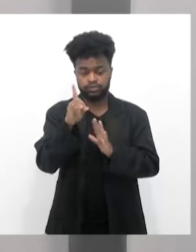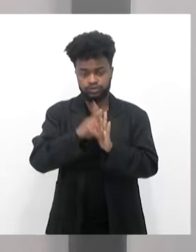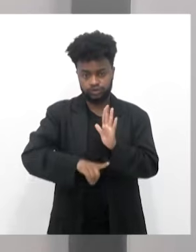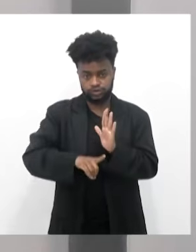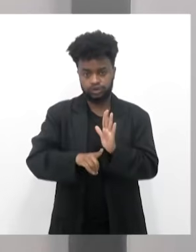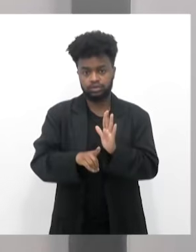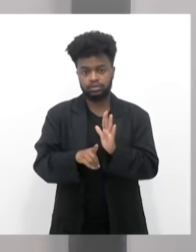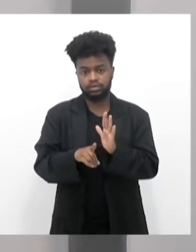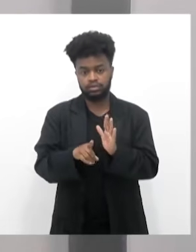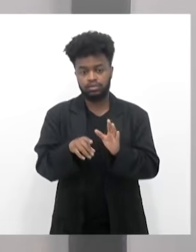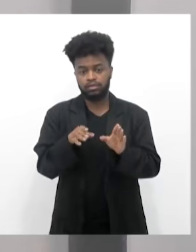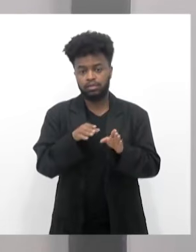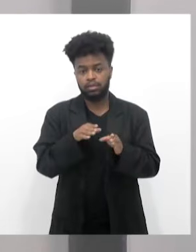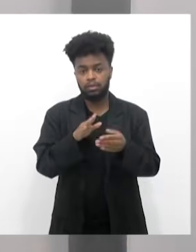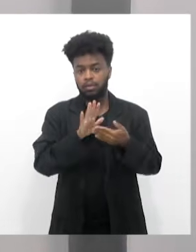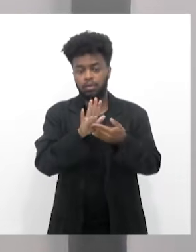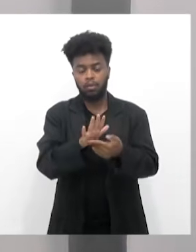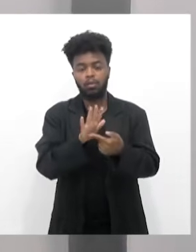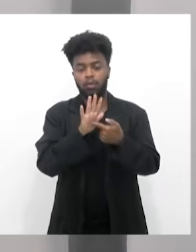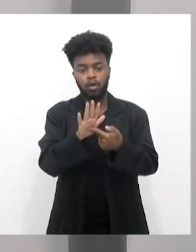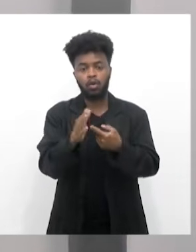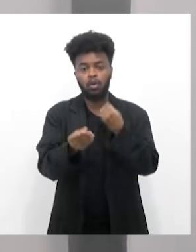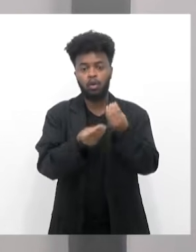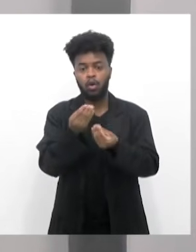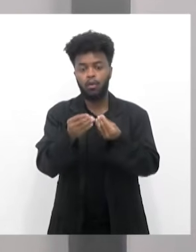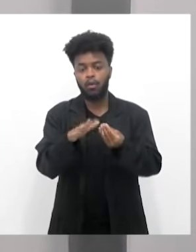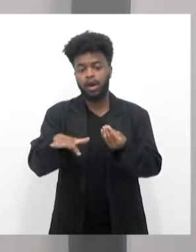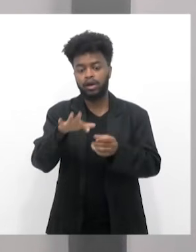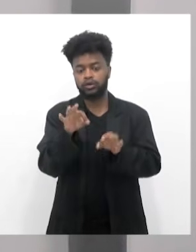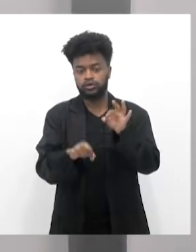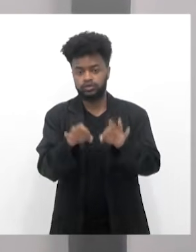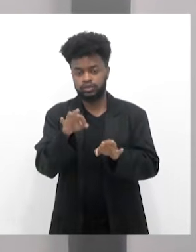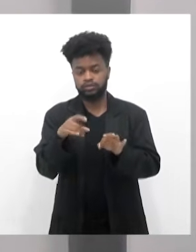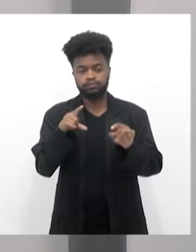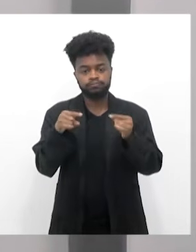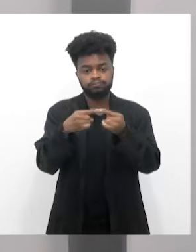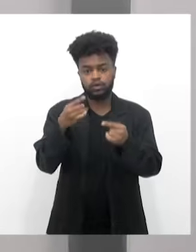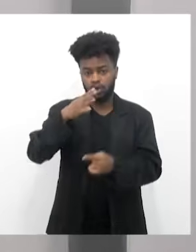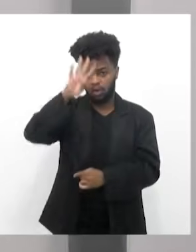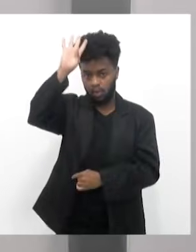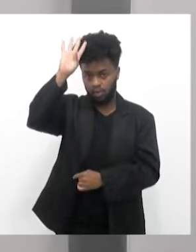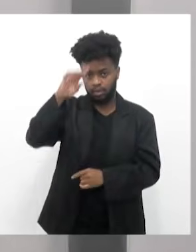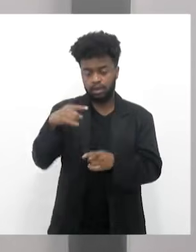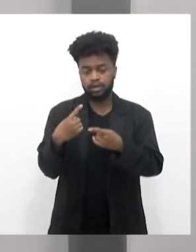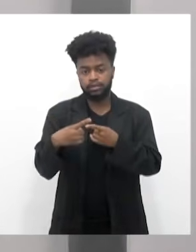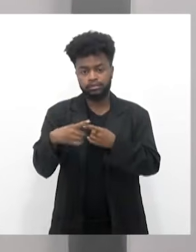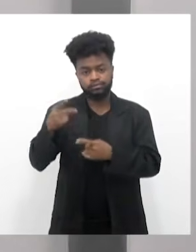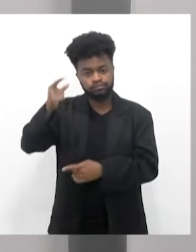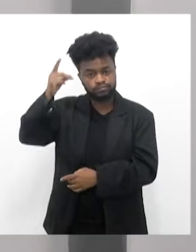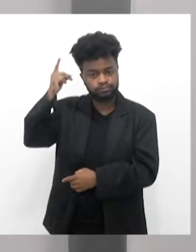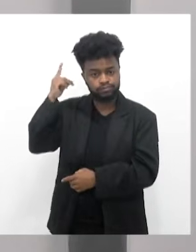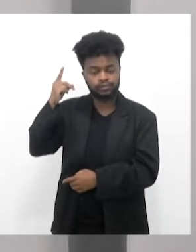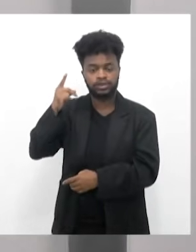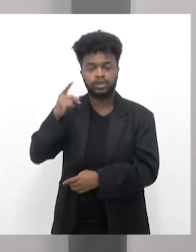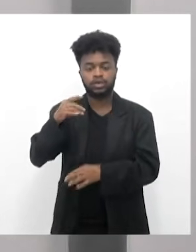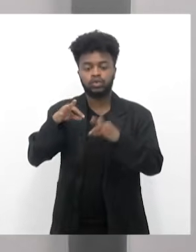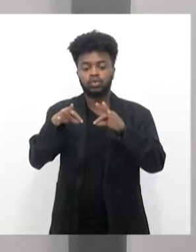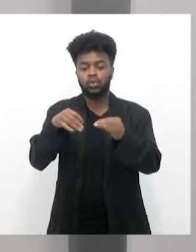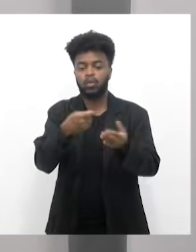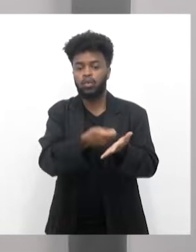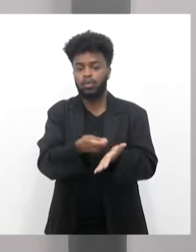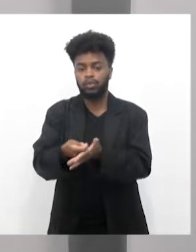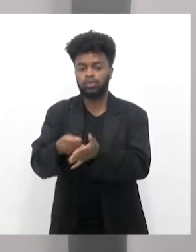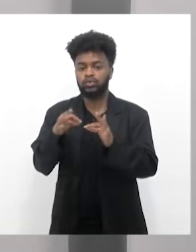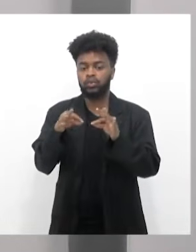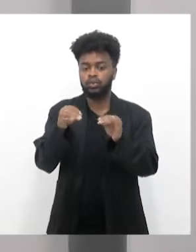que é o norteador do universo jurídico brasileiro, a gente está dentro do direito romano. Desde os primórdios, toda a obrigação,